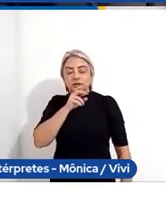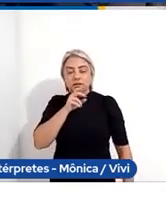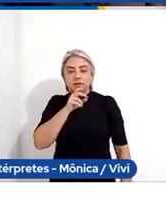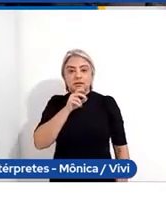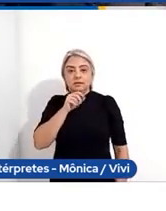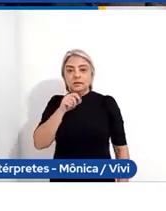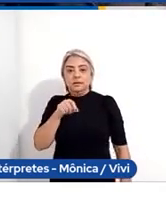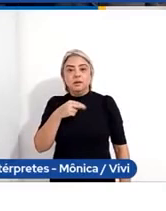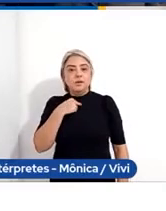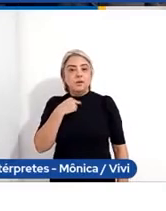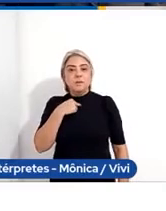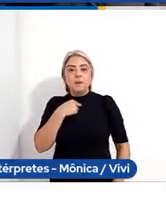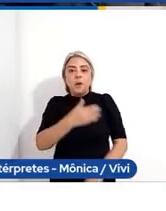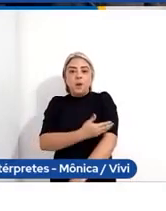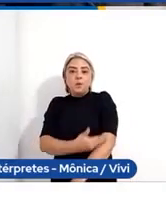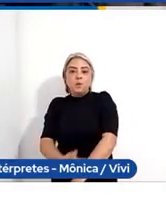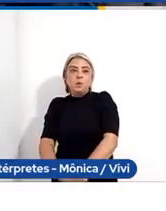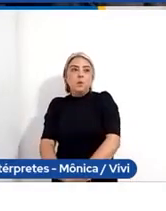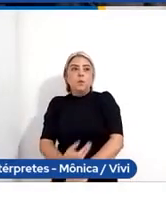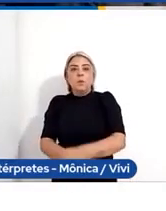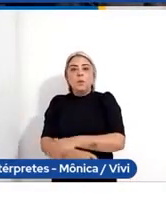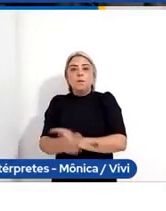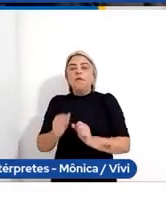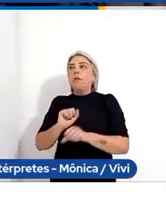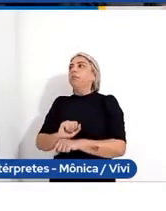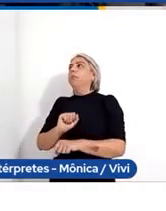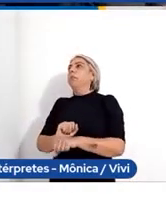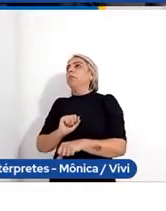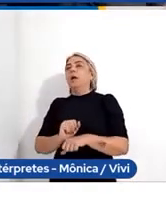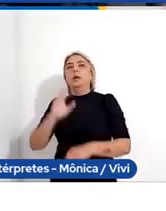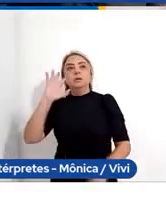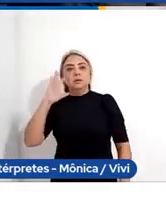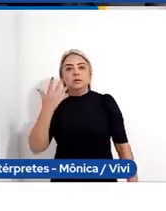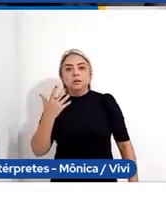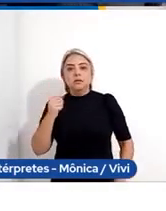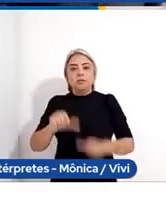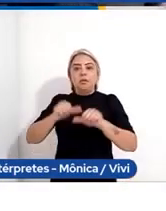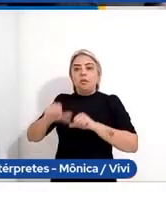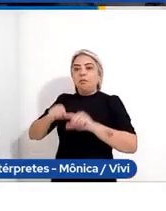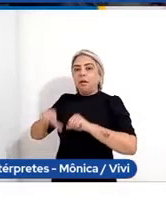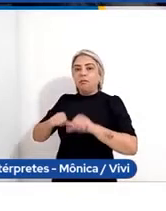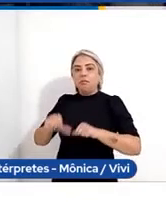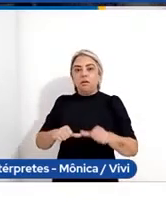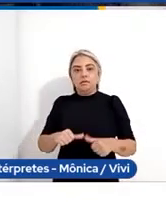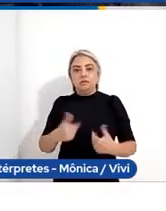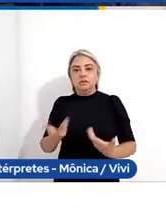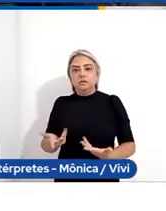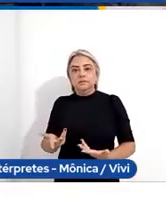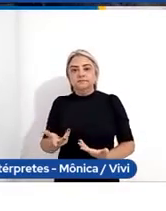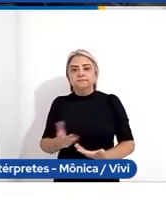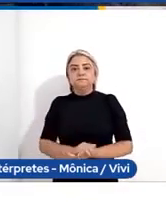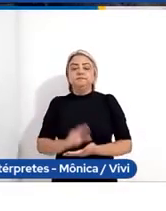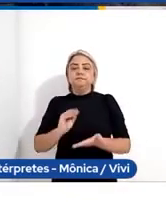a gente não pode se acostumar a ficar estático, né, com uma solução. Tudo fica mudando permanentemente. Então,